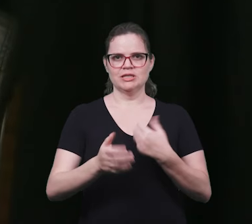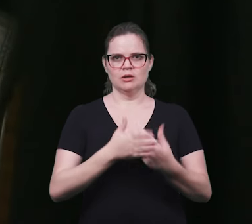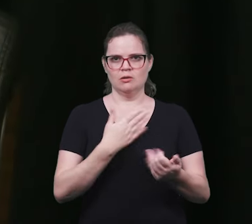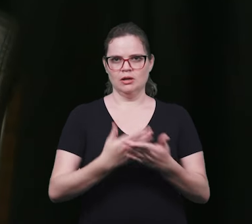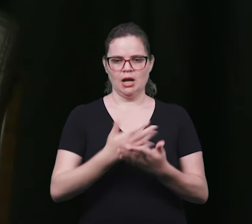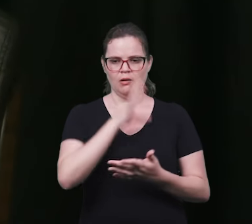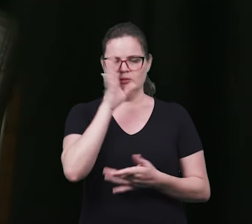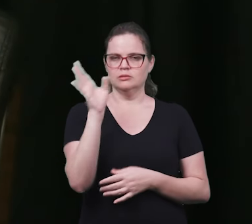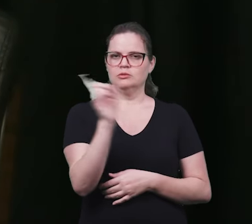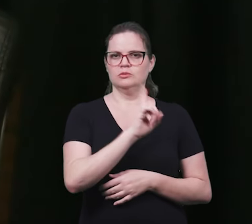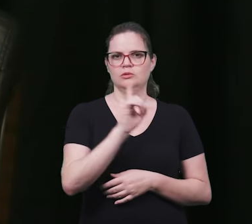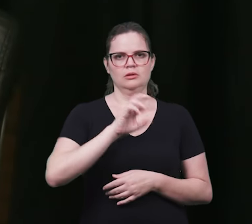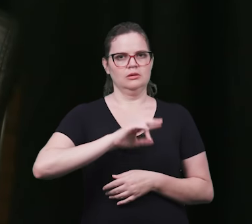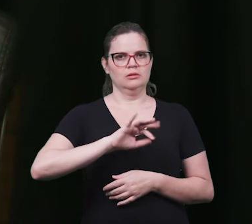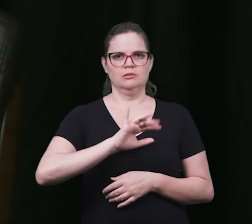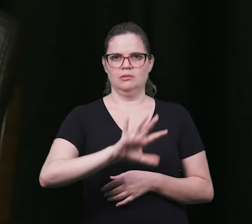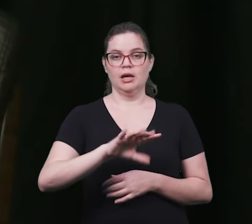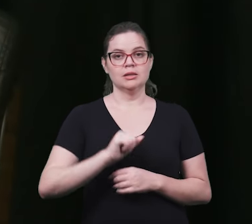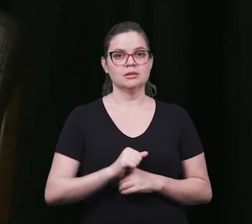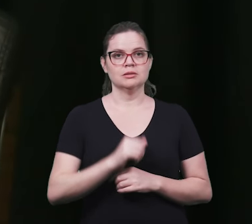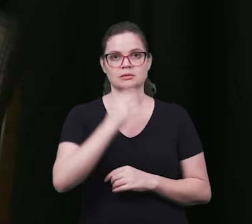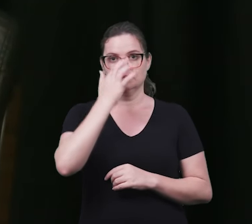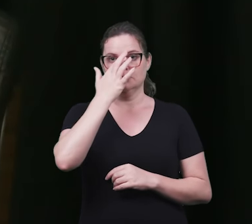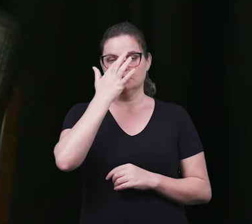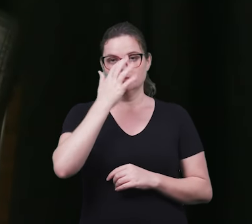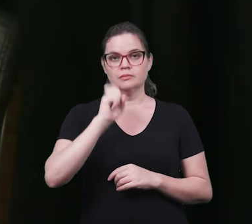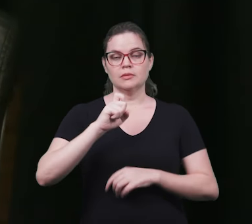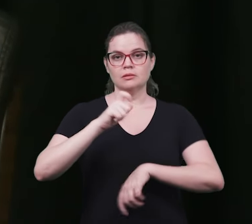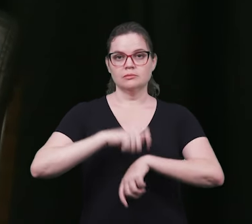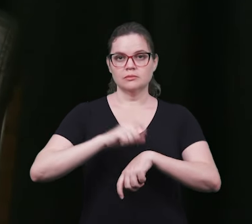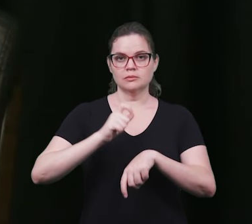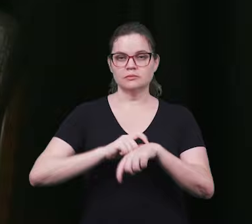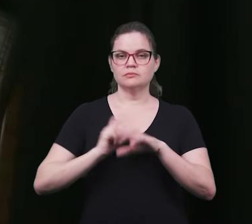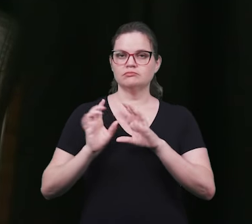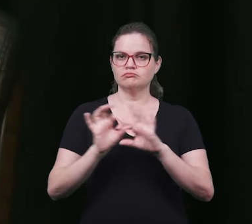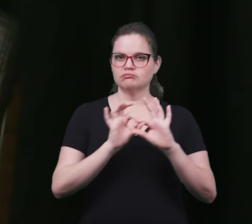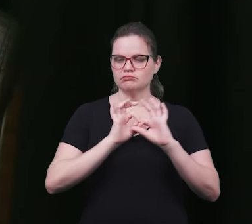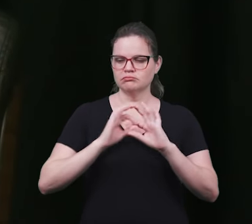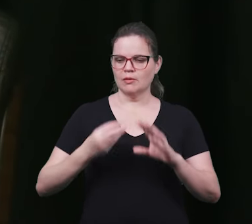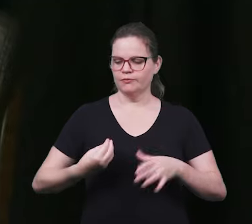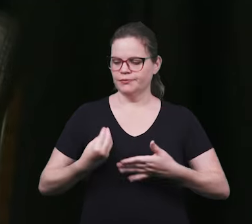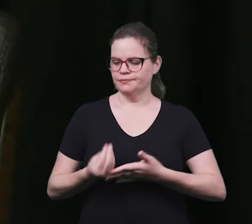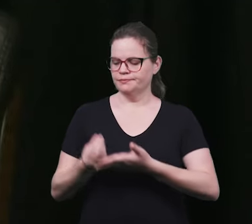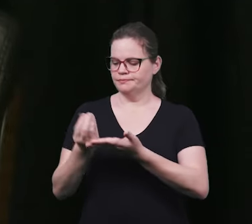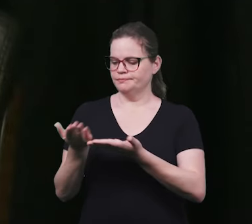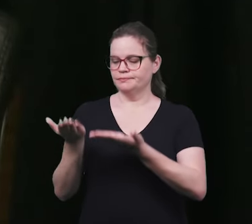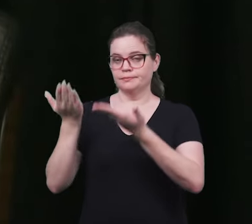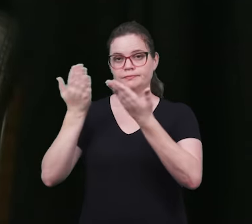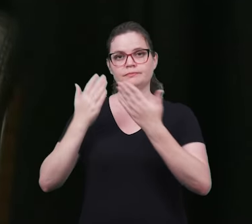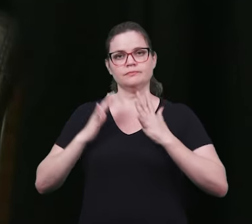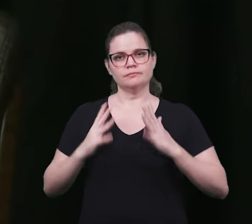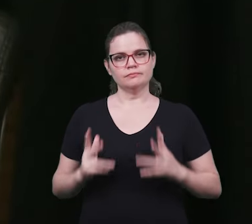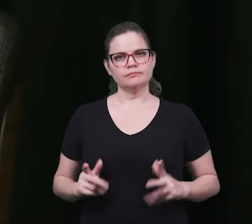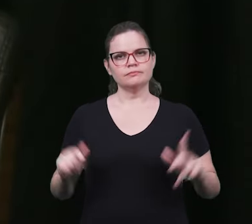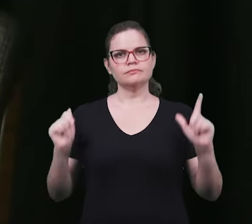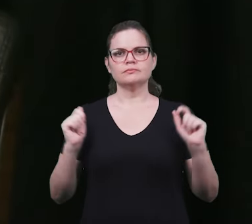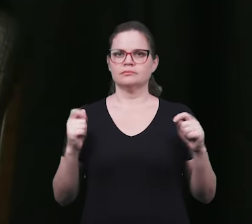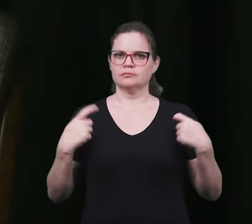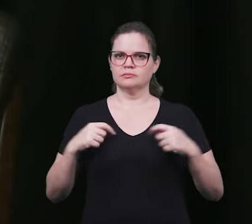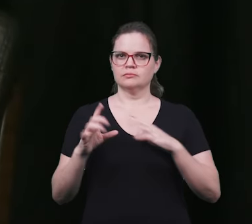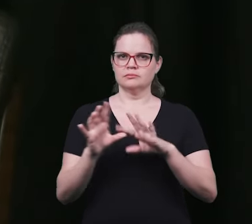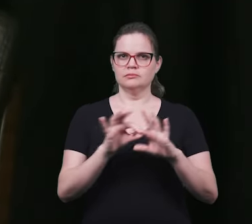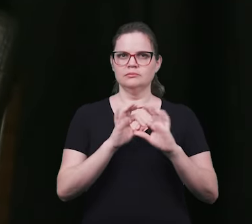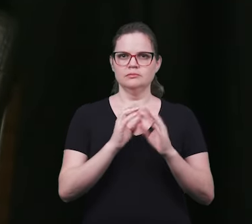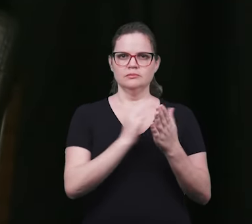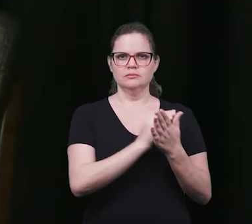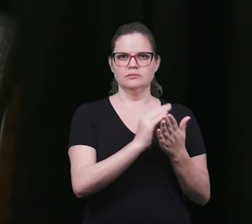Não é assim. Então, é um momento de consagração, e muitas vezes essa consagração, ela